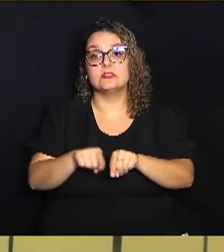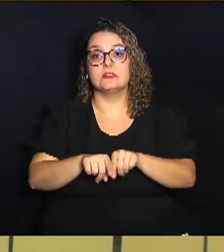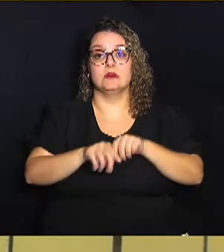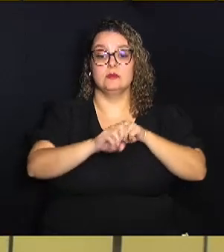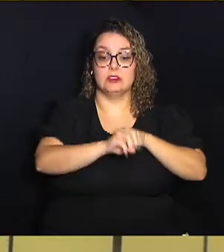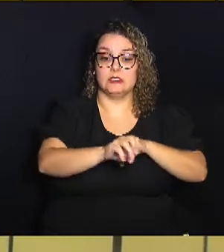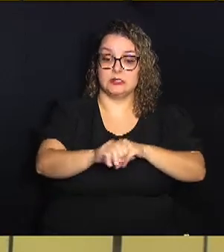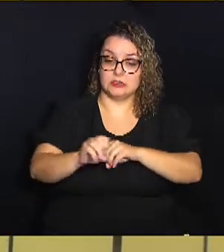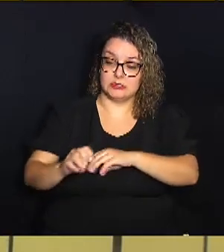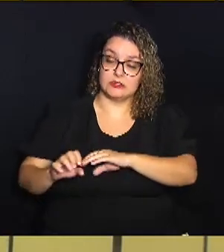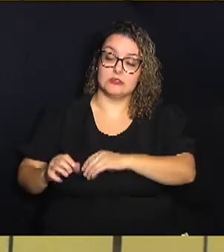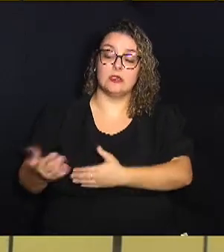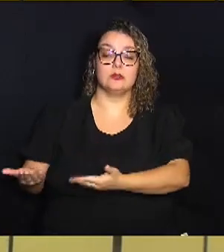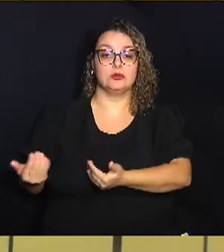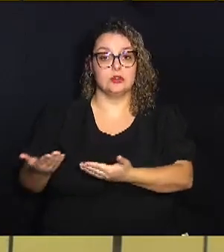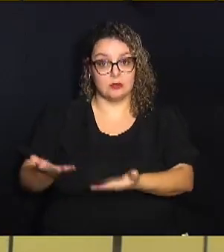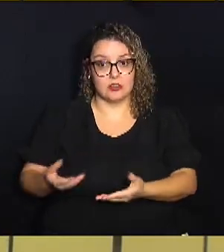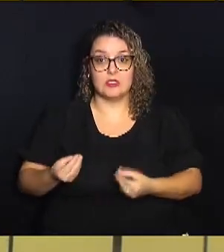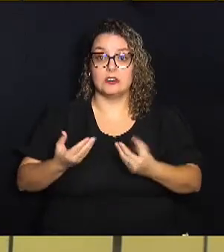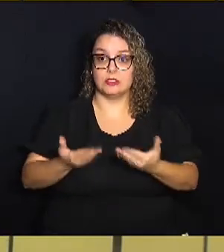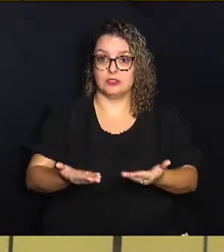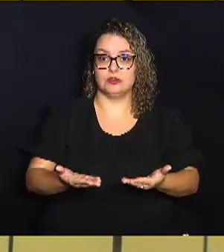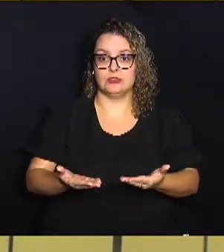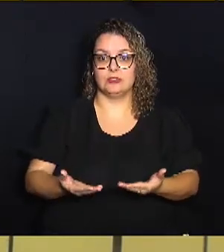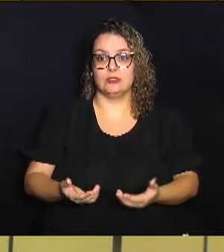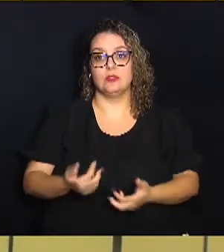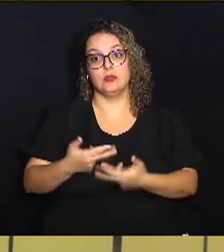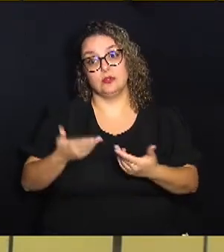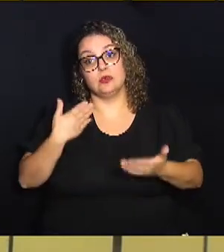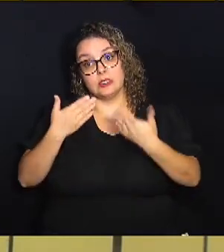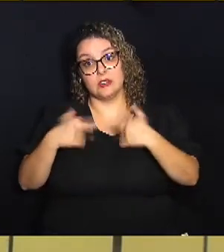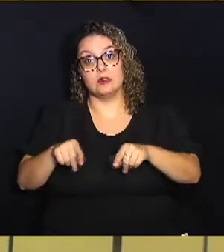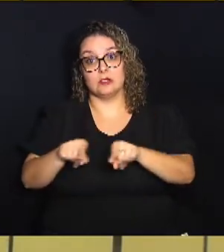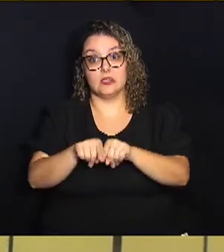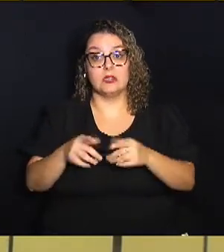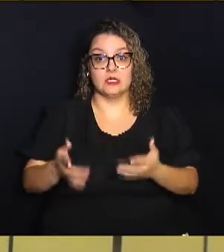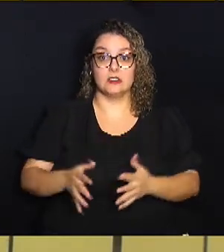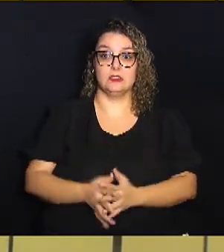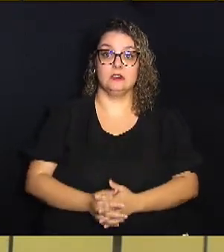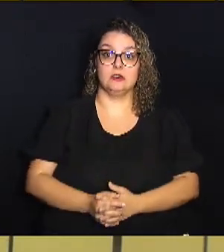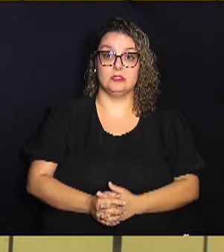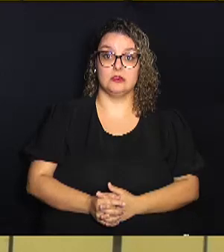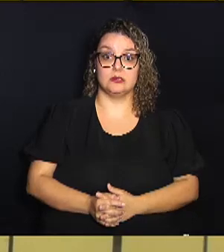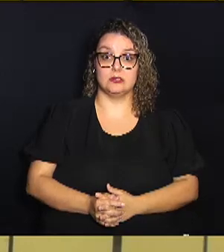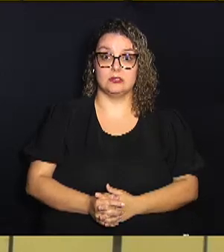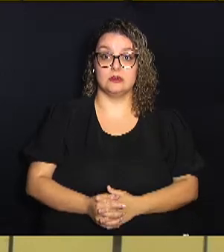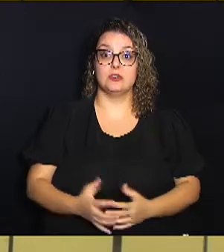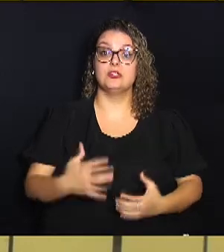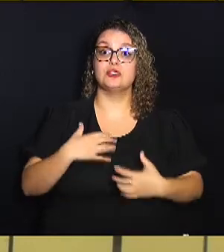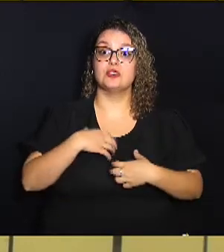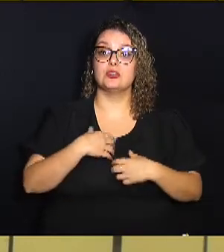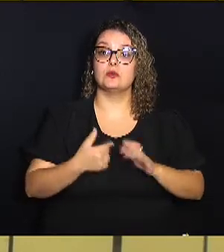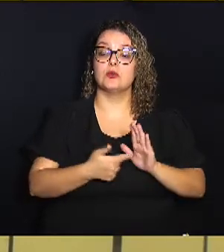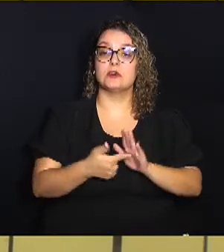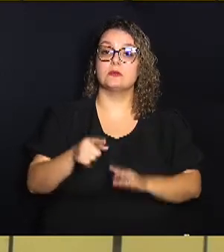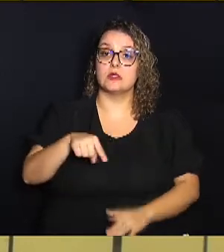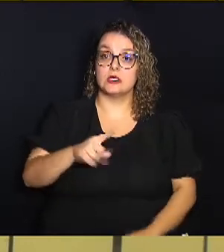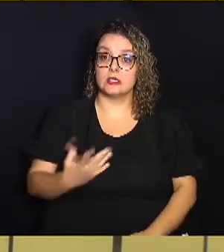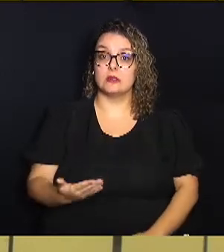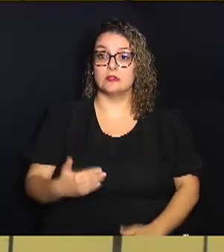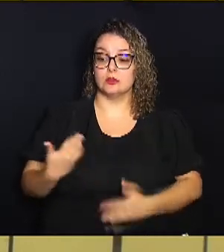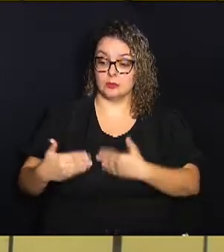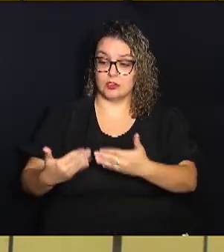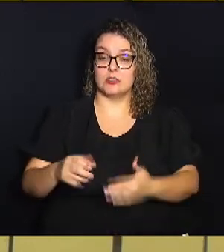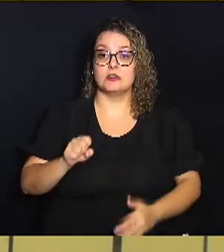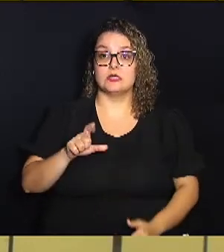o jovem nesse sentido e precisam oferecer para eles, algo que a gente conversou também, condições, mostrar para eles, até mesmo no processo